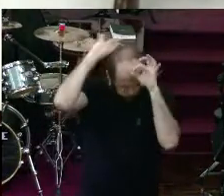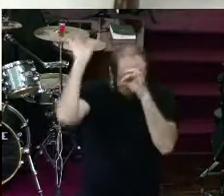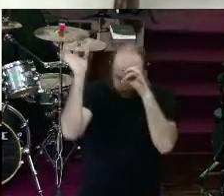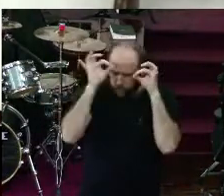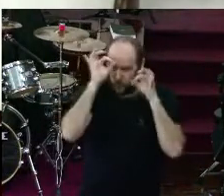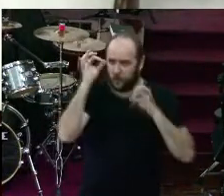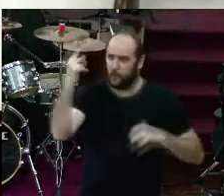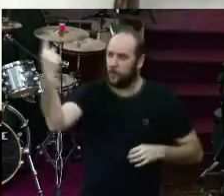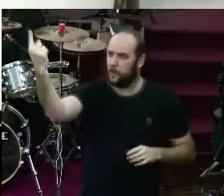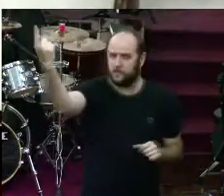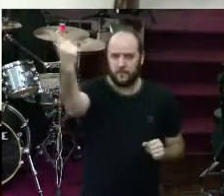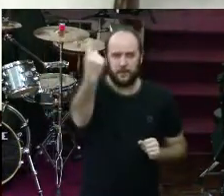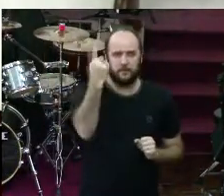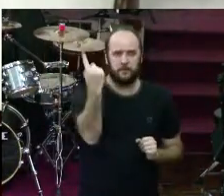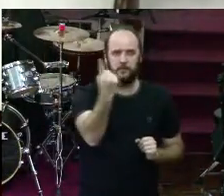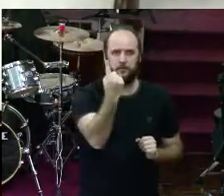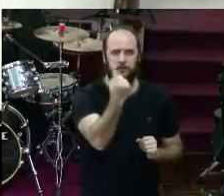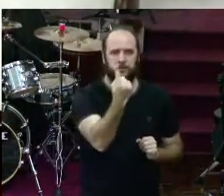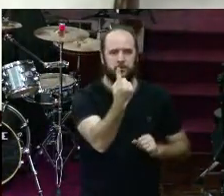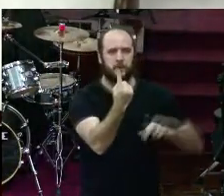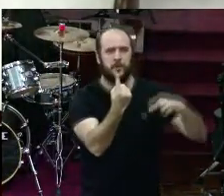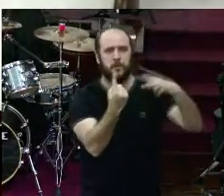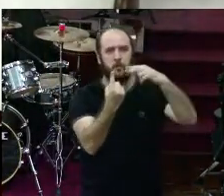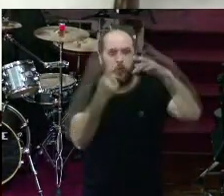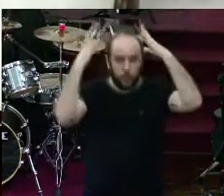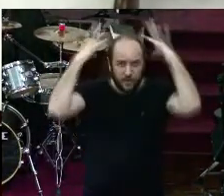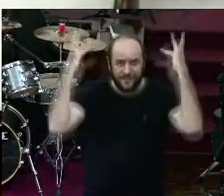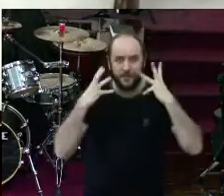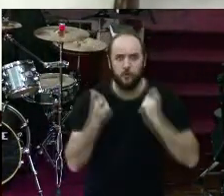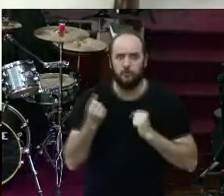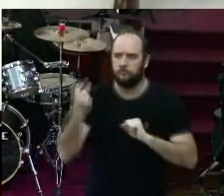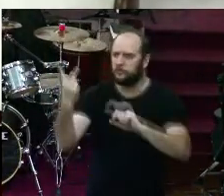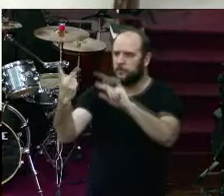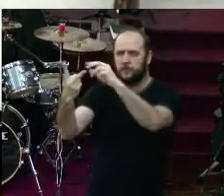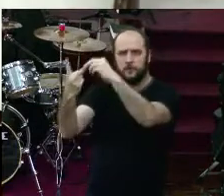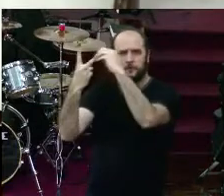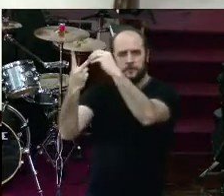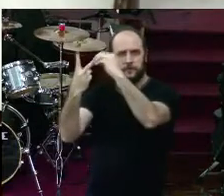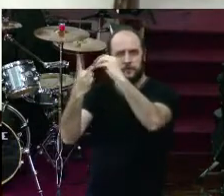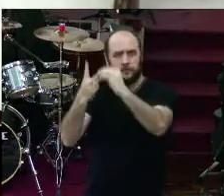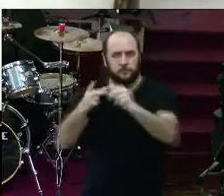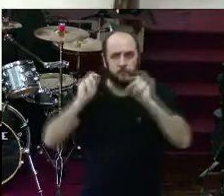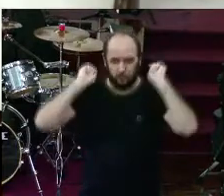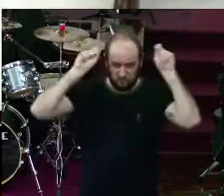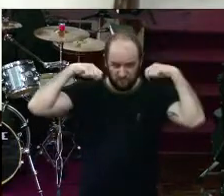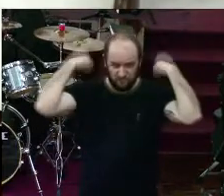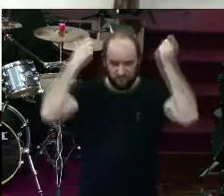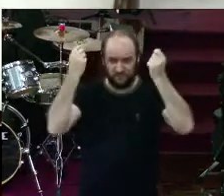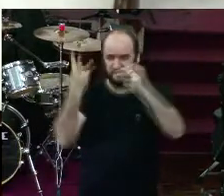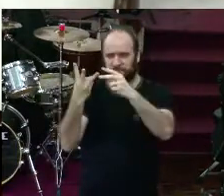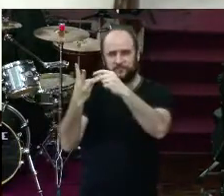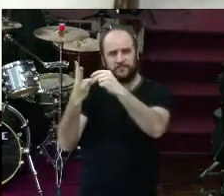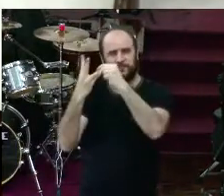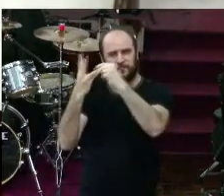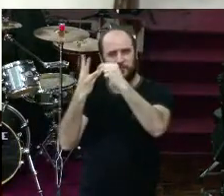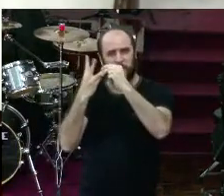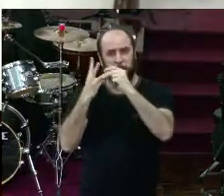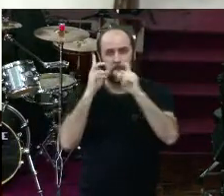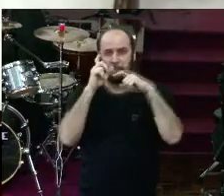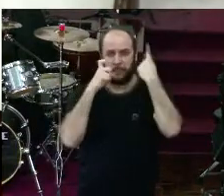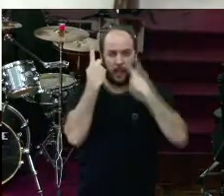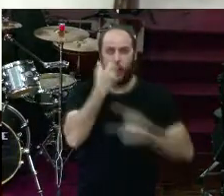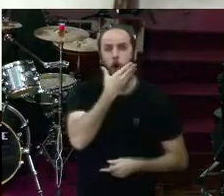primeiro ser vivente é semelhante a leão, o segundo semelhante a novilho, o terceiro tem o rosto como de